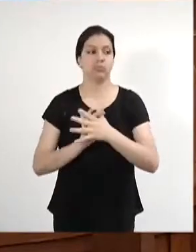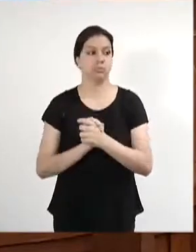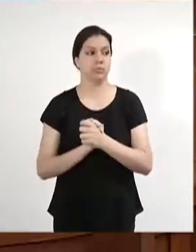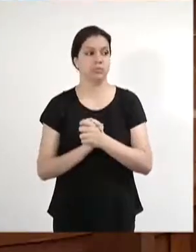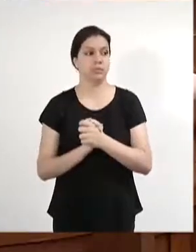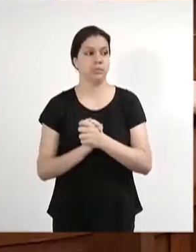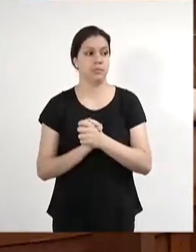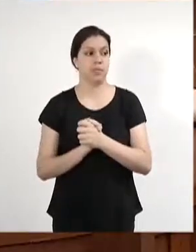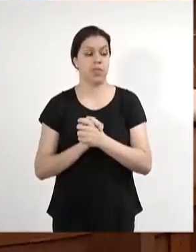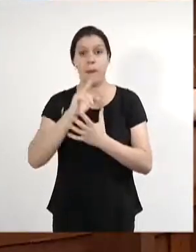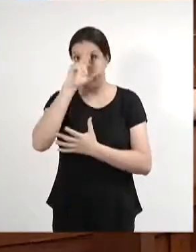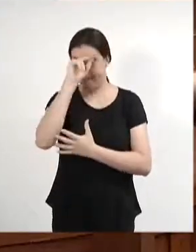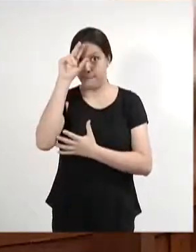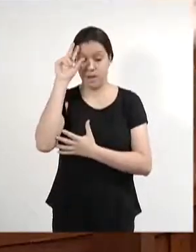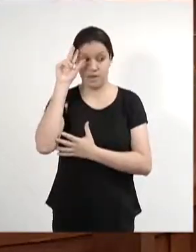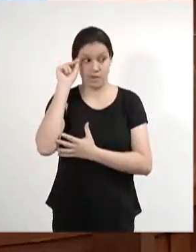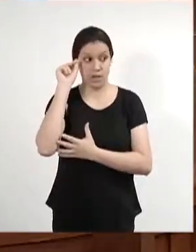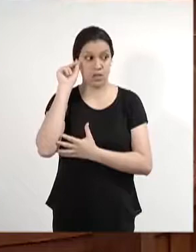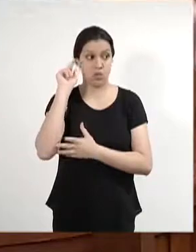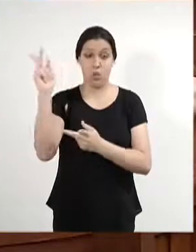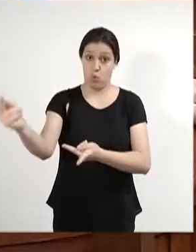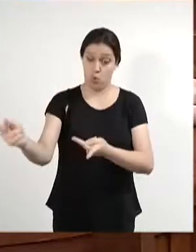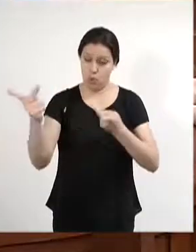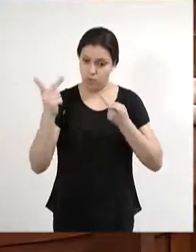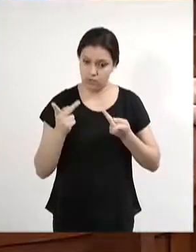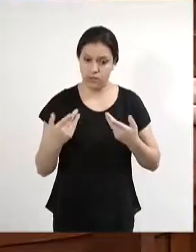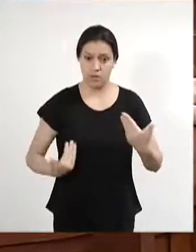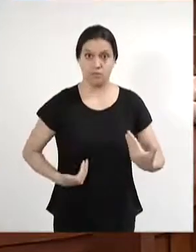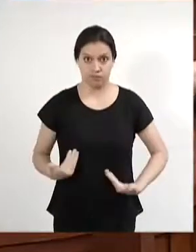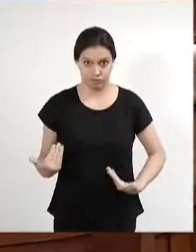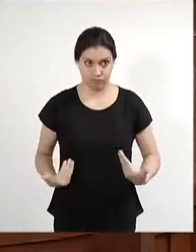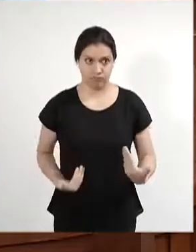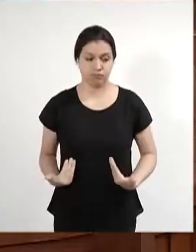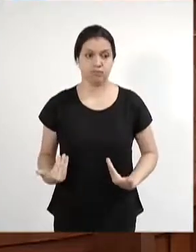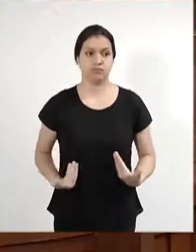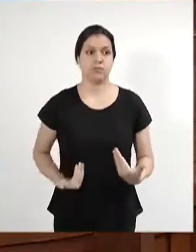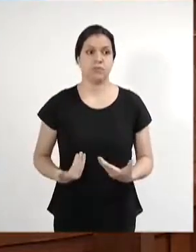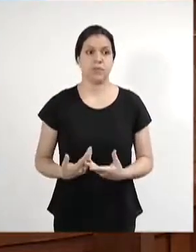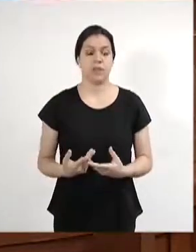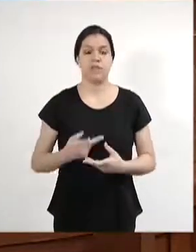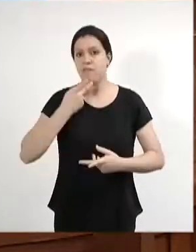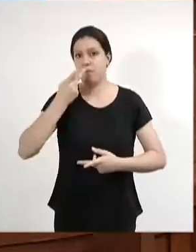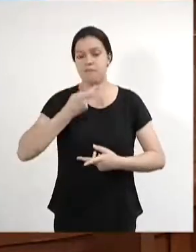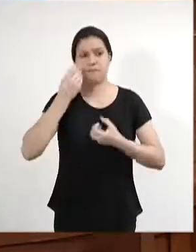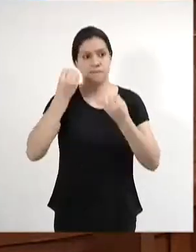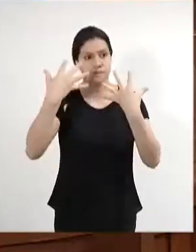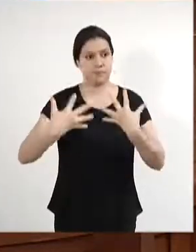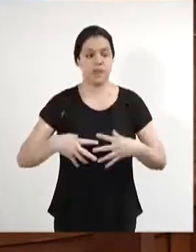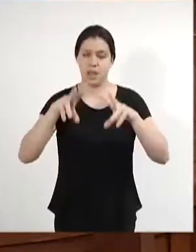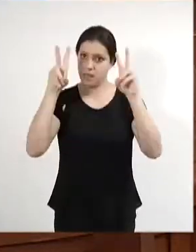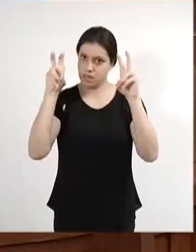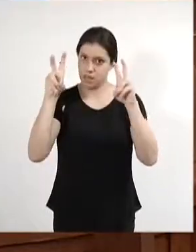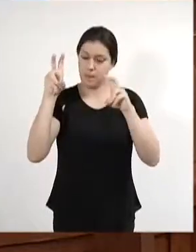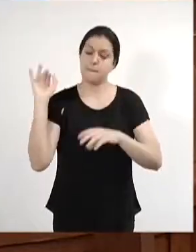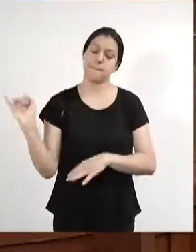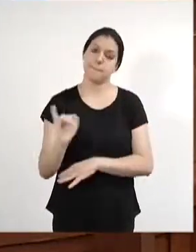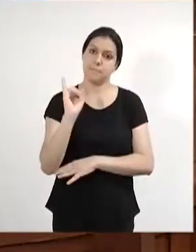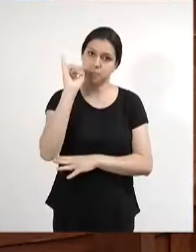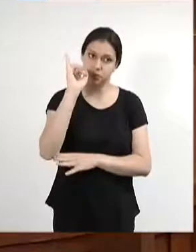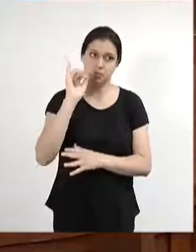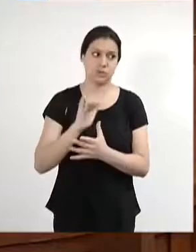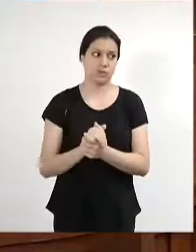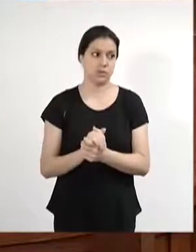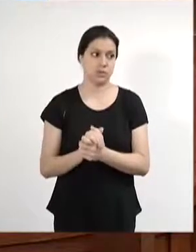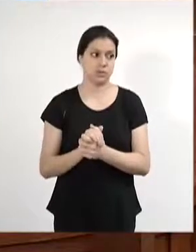o prefeito convidar os servidores, falar sobre a importância de